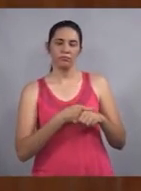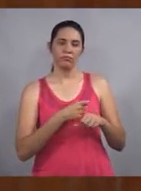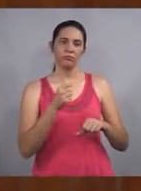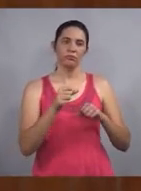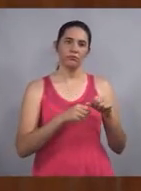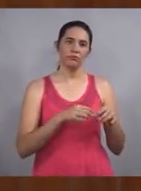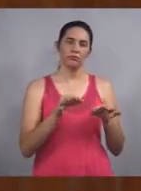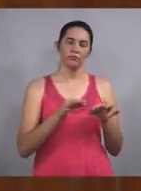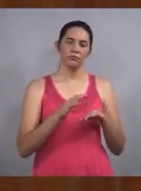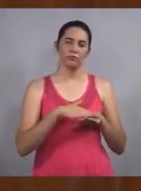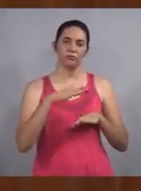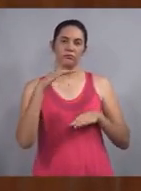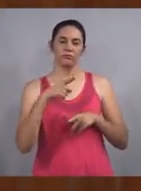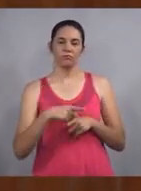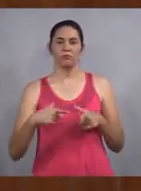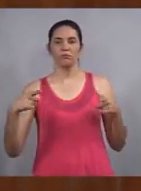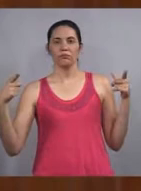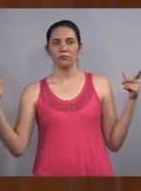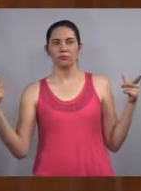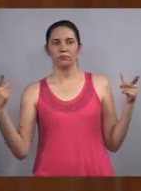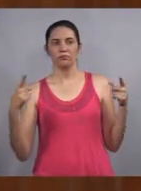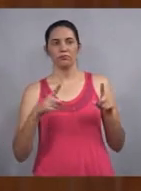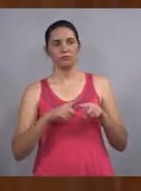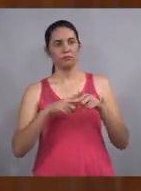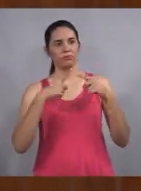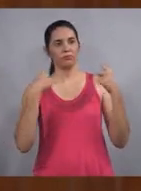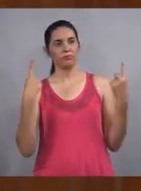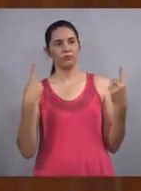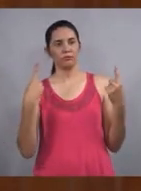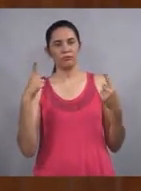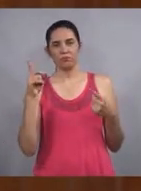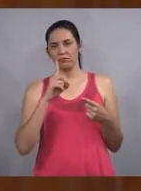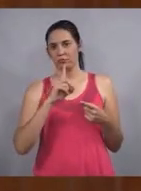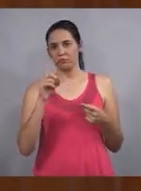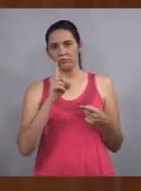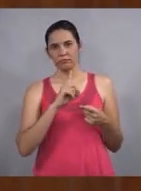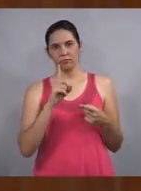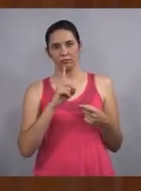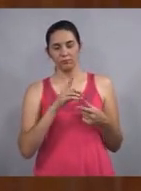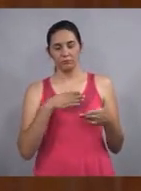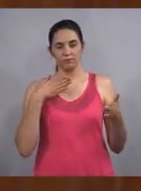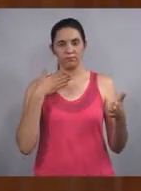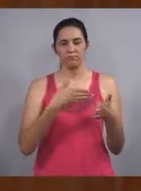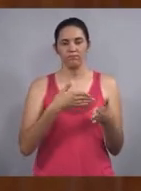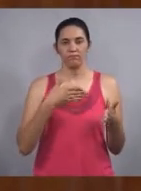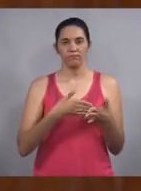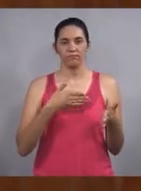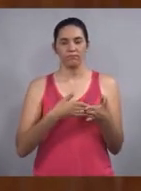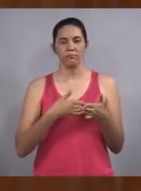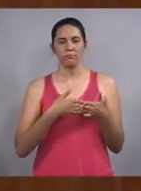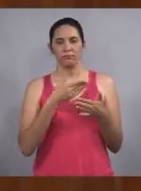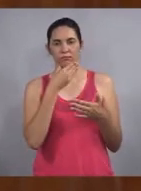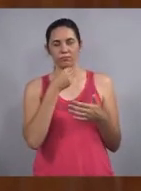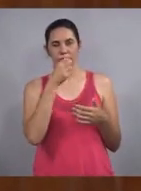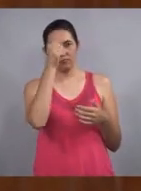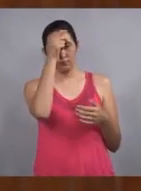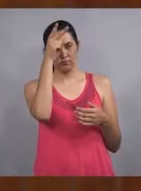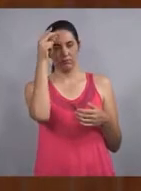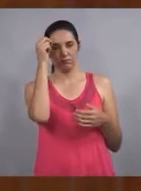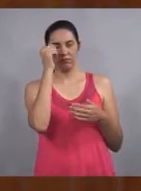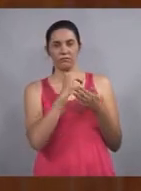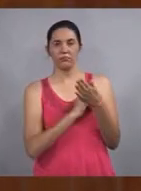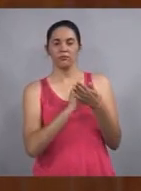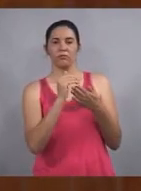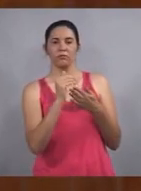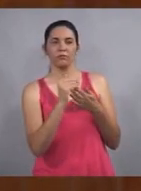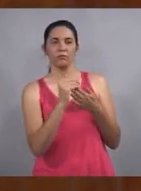mais amplo, mas que isso não iniba o executivo a começar